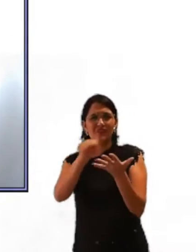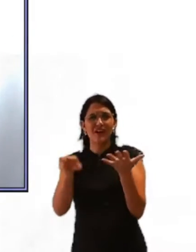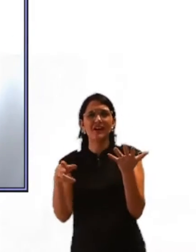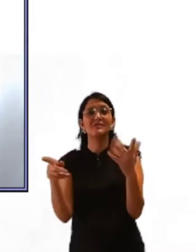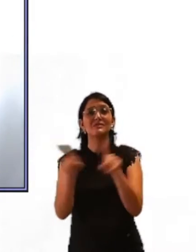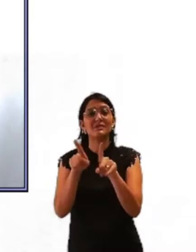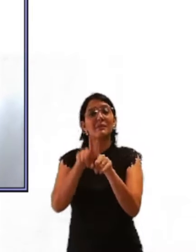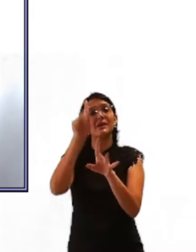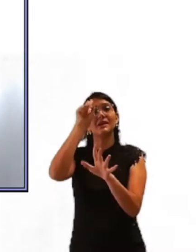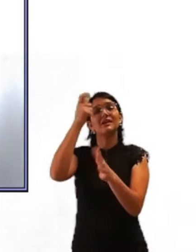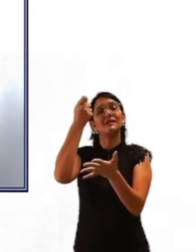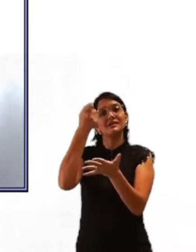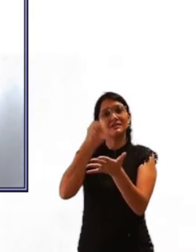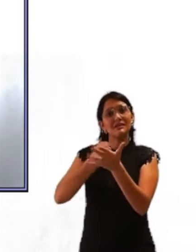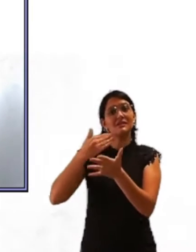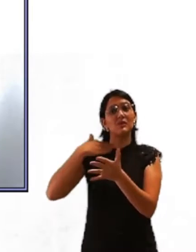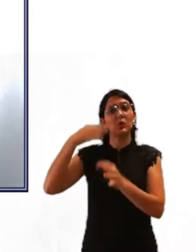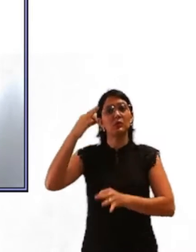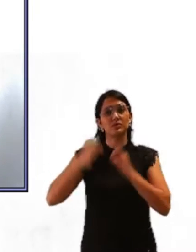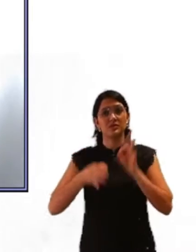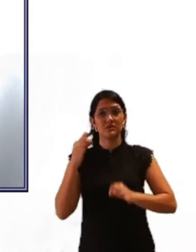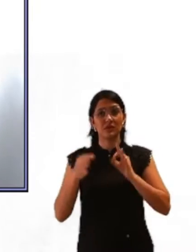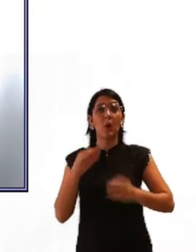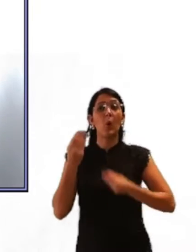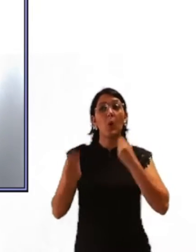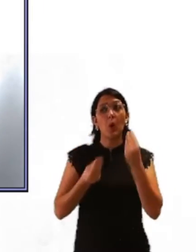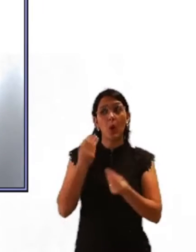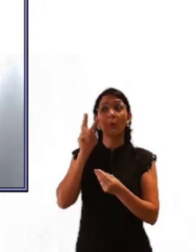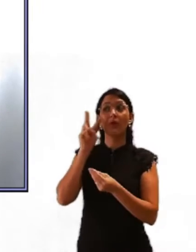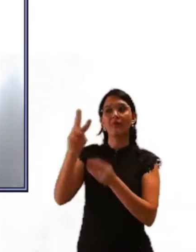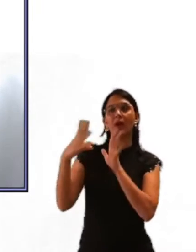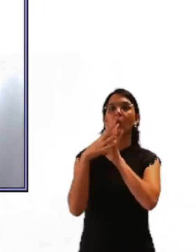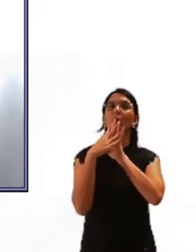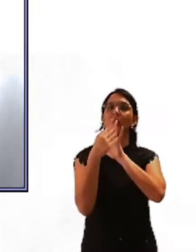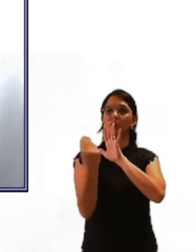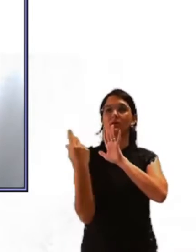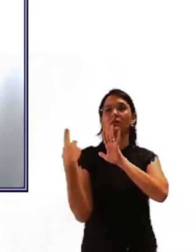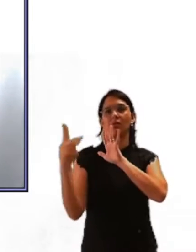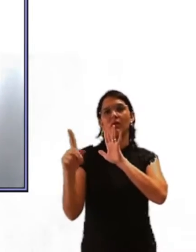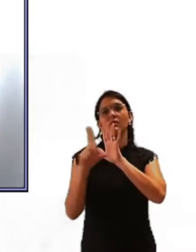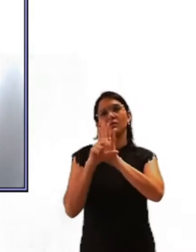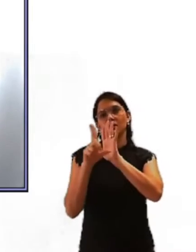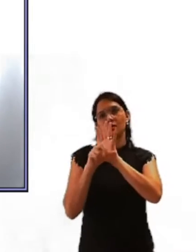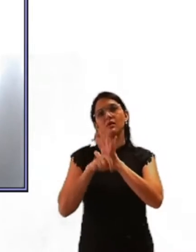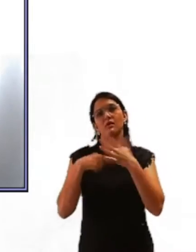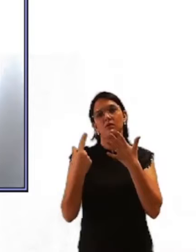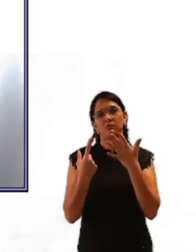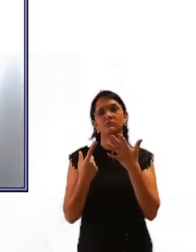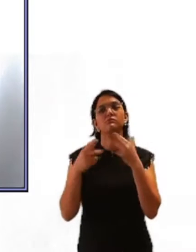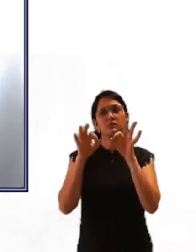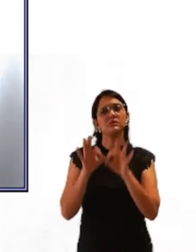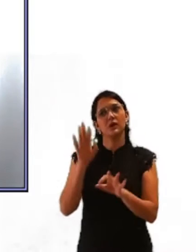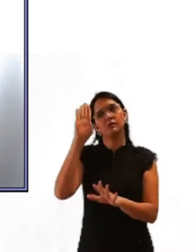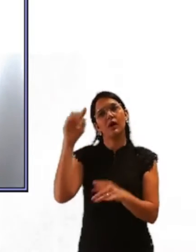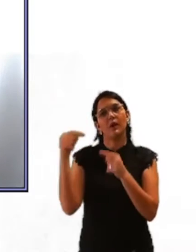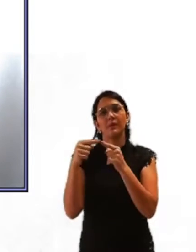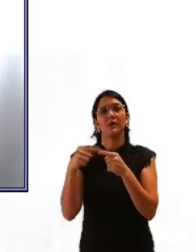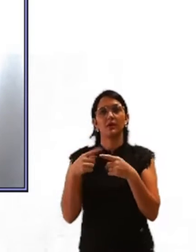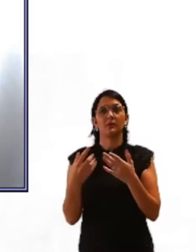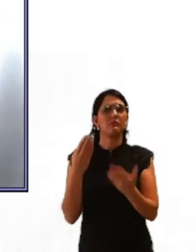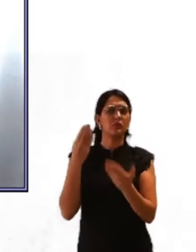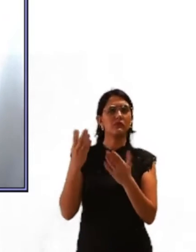decisões judiciais são pautadas pelo modelo legalista. Isso não há dúvida. Né? Isso não há dúvida.